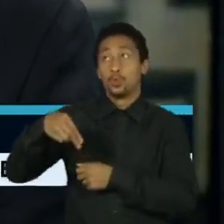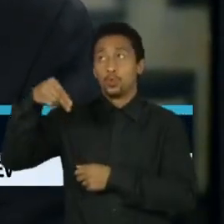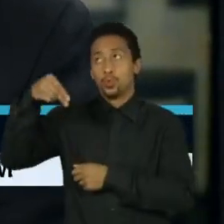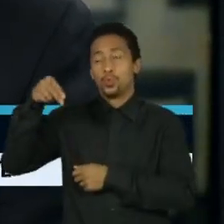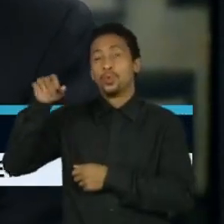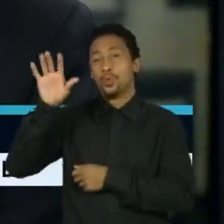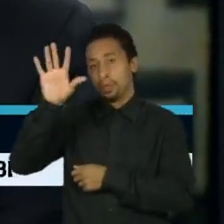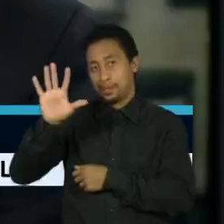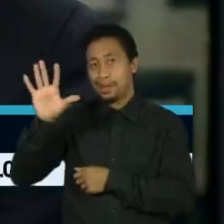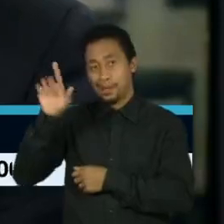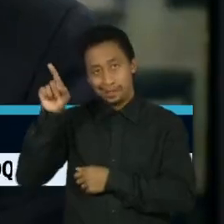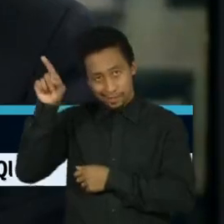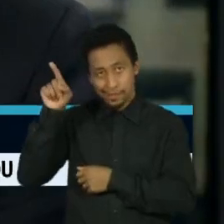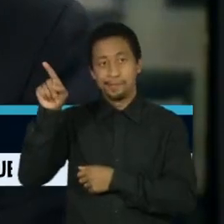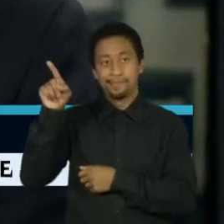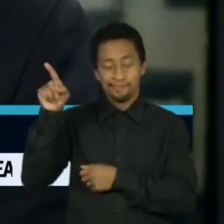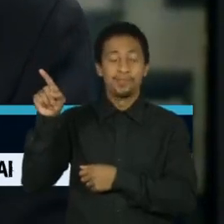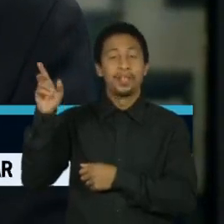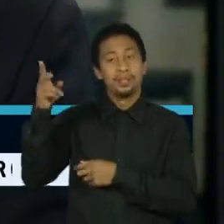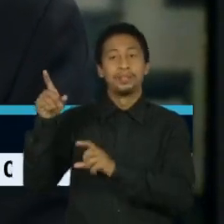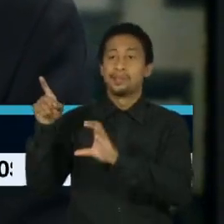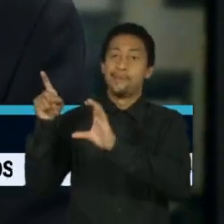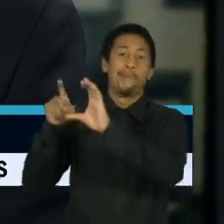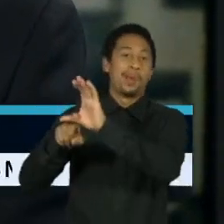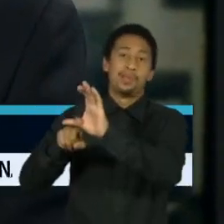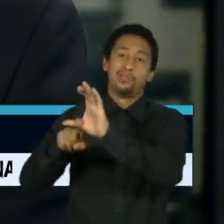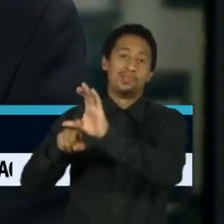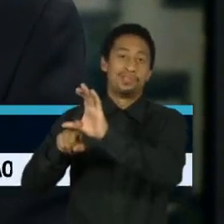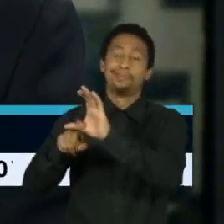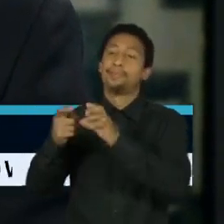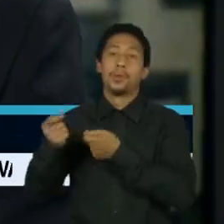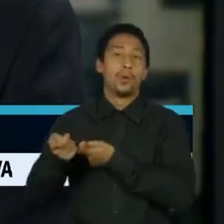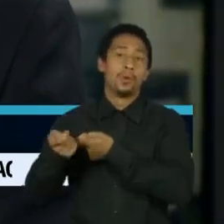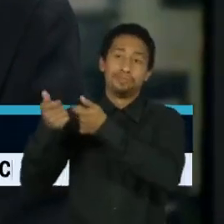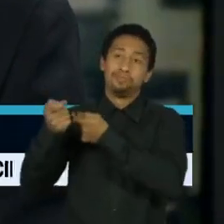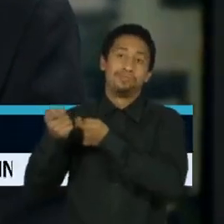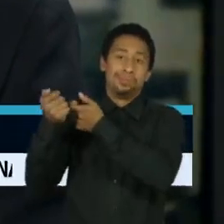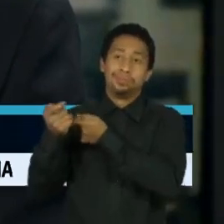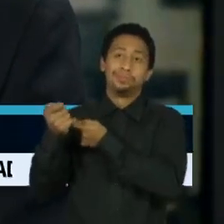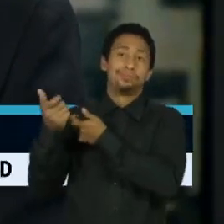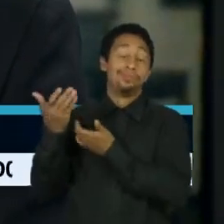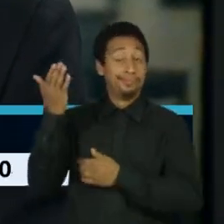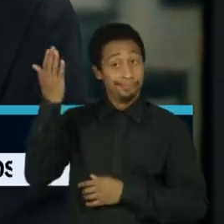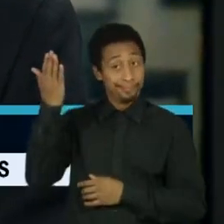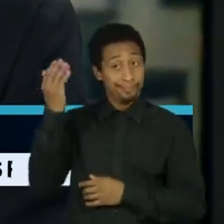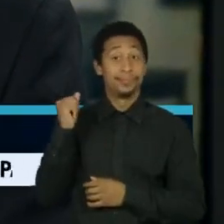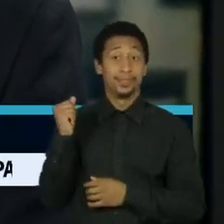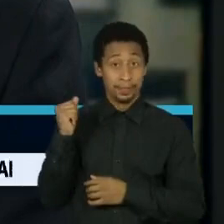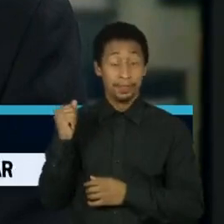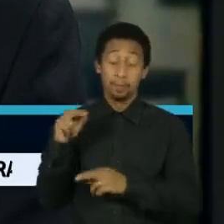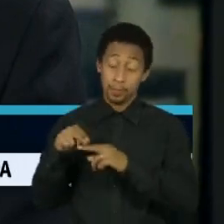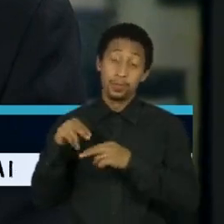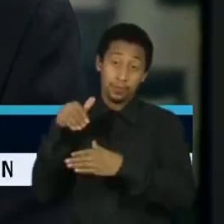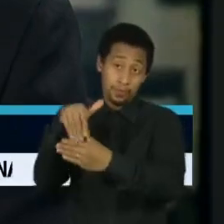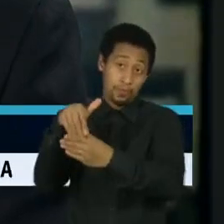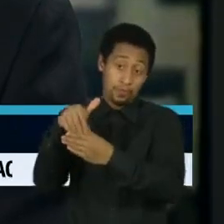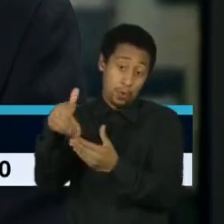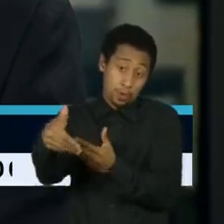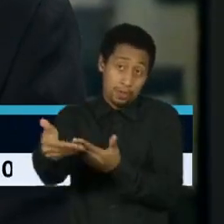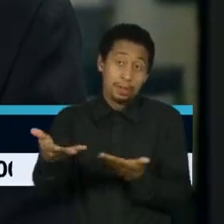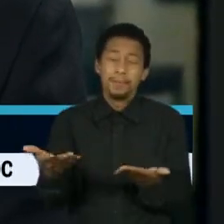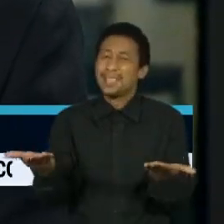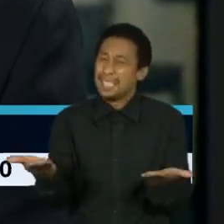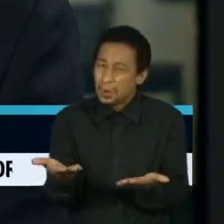a população depende mais desse auxílio. Mas eu quero dizer o seguinte, eu acho que é muito cedo agora, porque